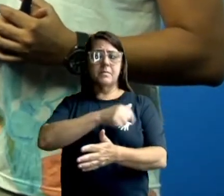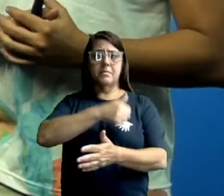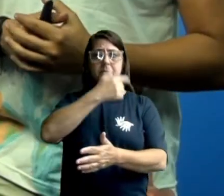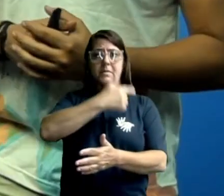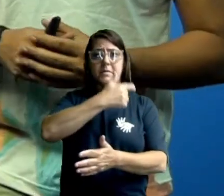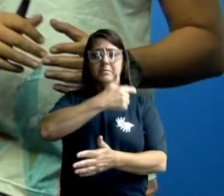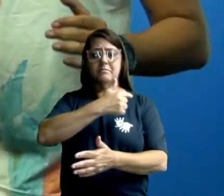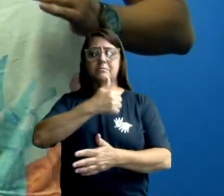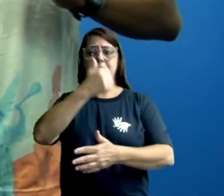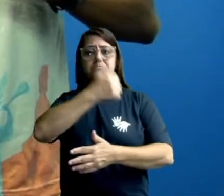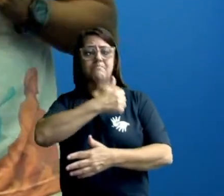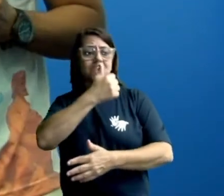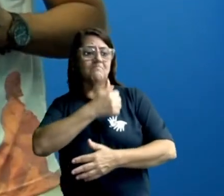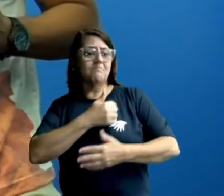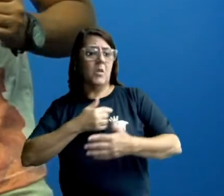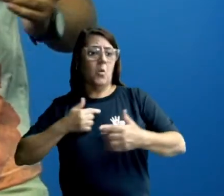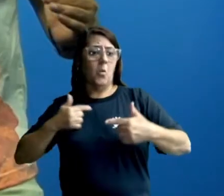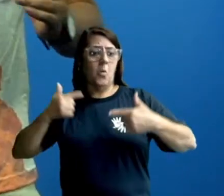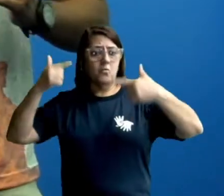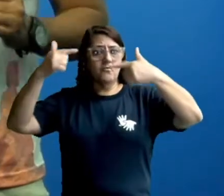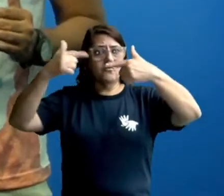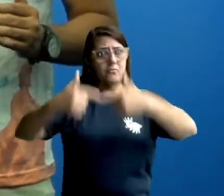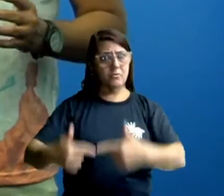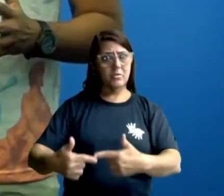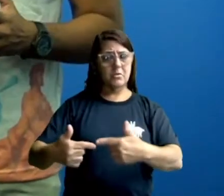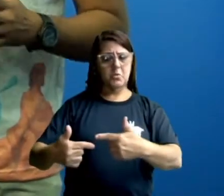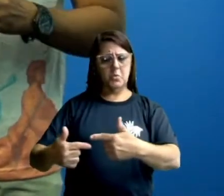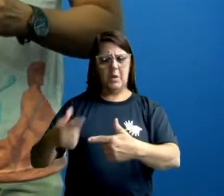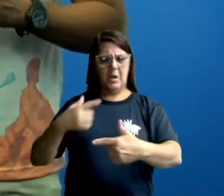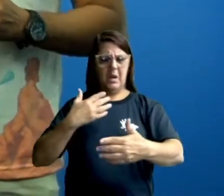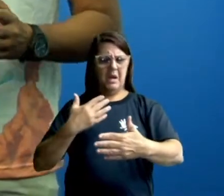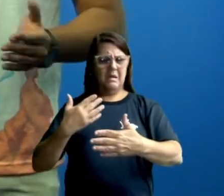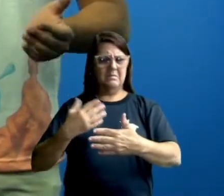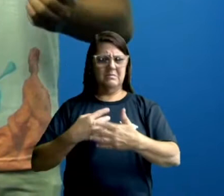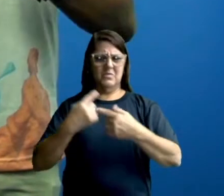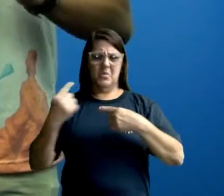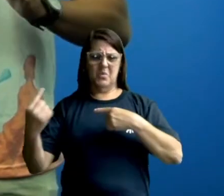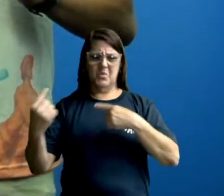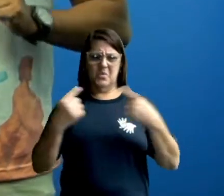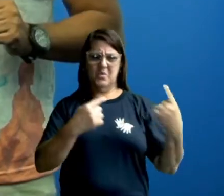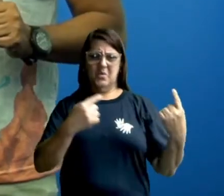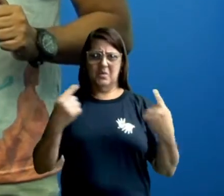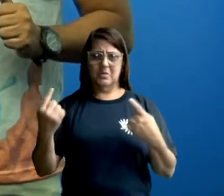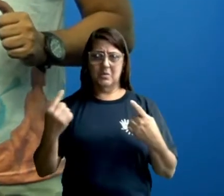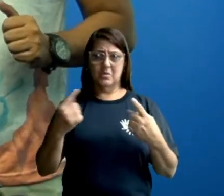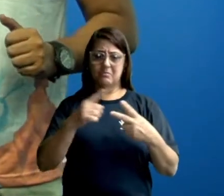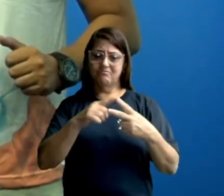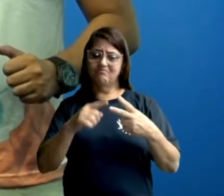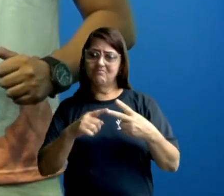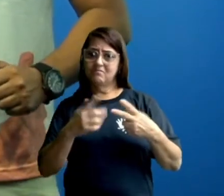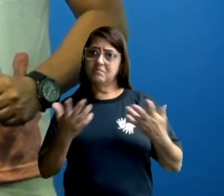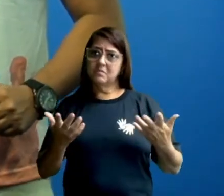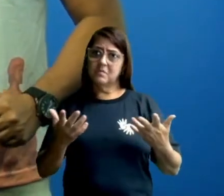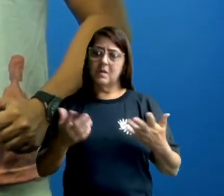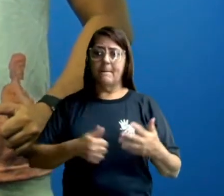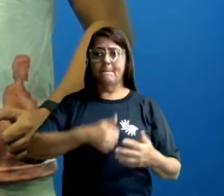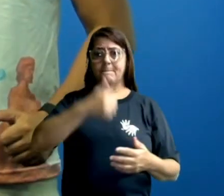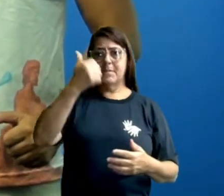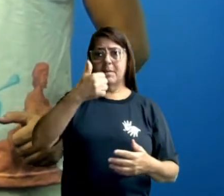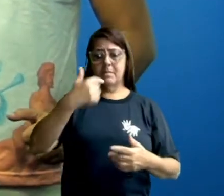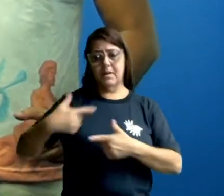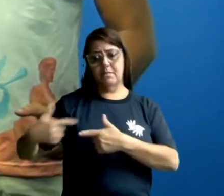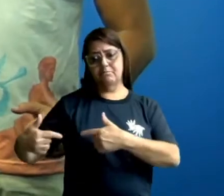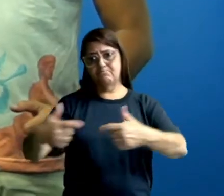assim, professor? O que é que um conflito tem a ver com o outro? Bem, nós observamos que na Primeira